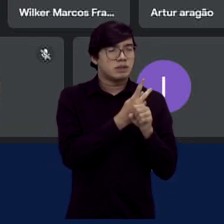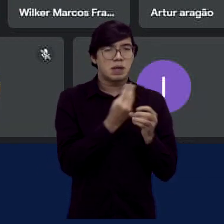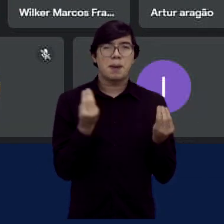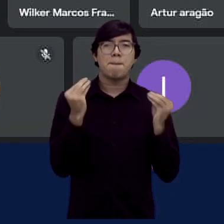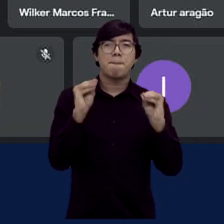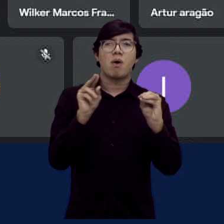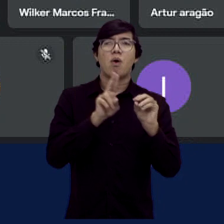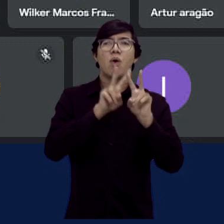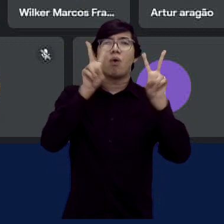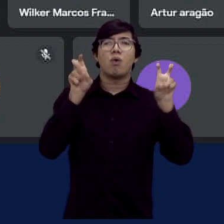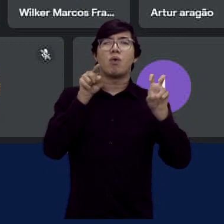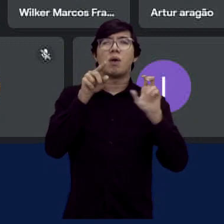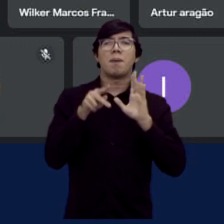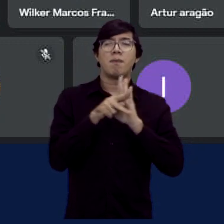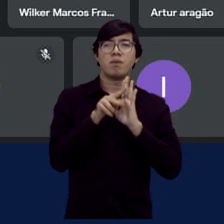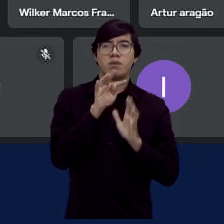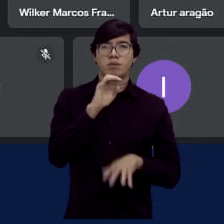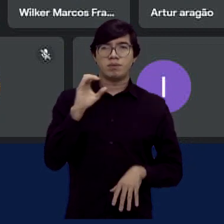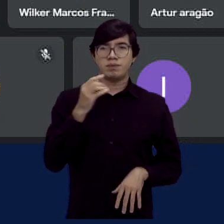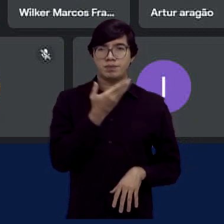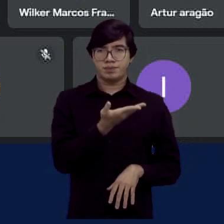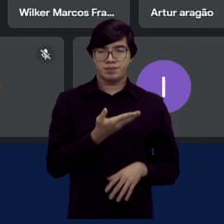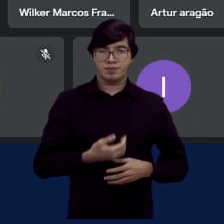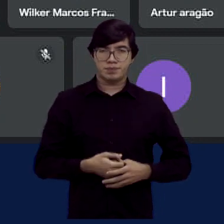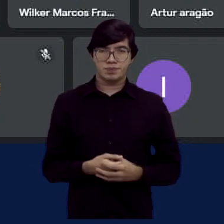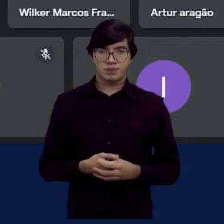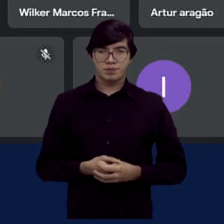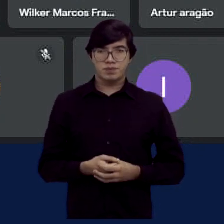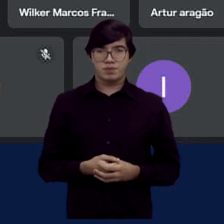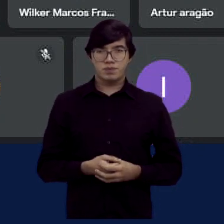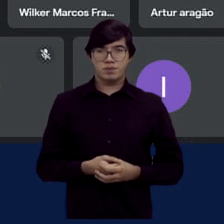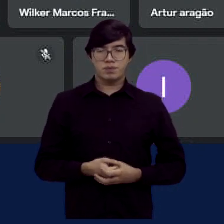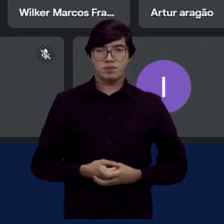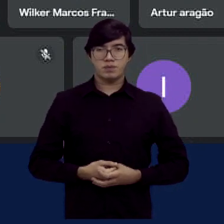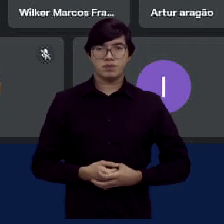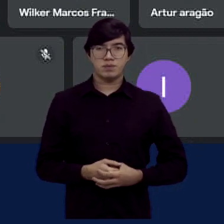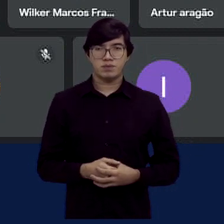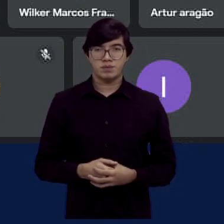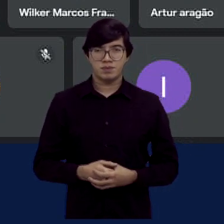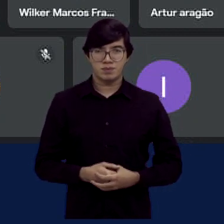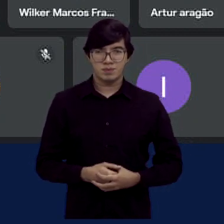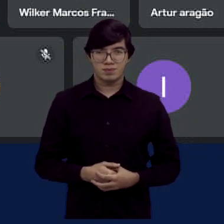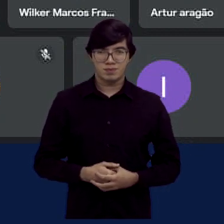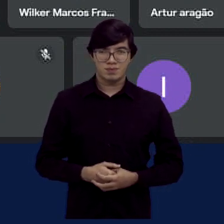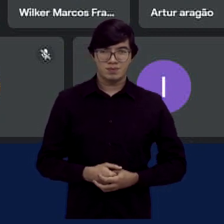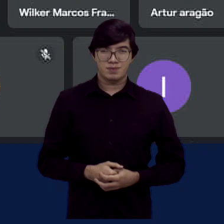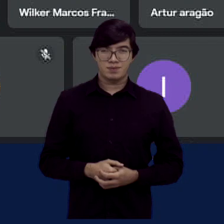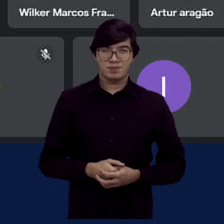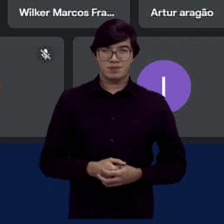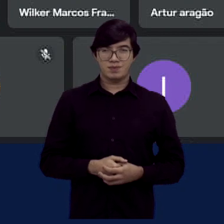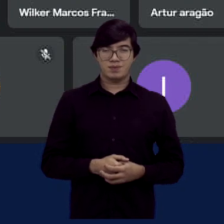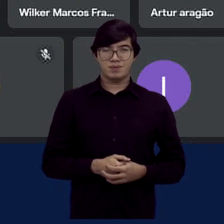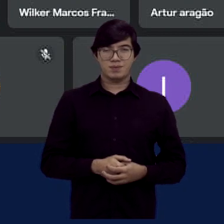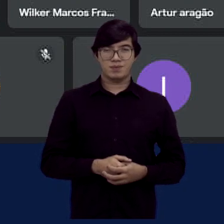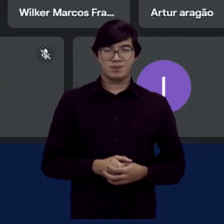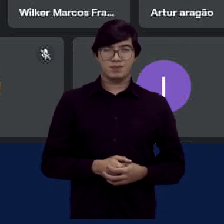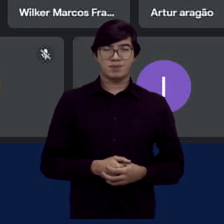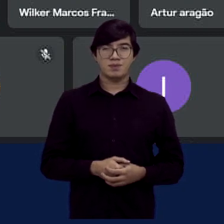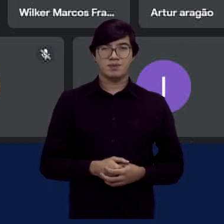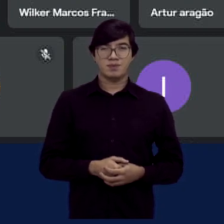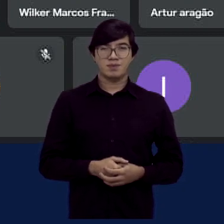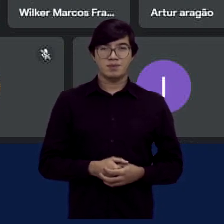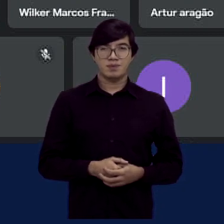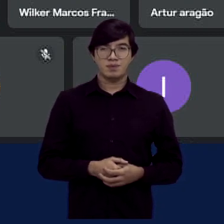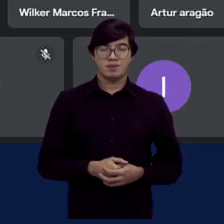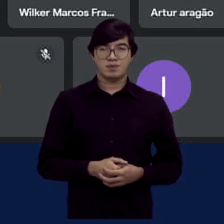aí, Perdão, tem a sinopse aqui na Amazon, se for o caso. Não sei se vai te